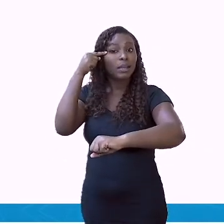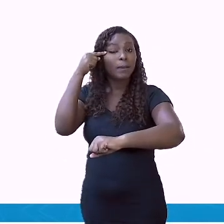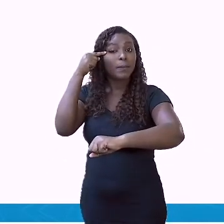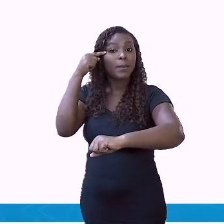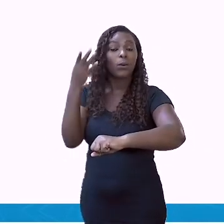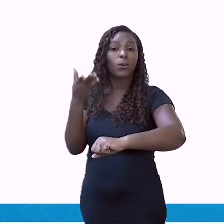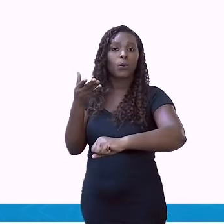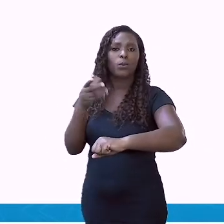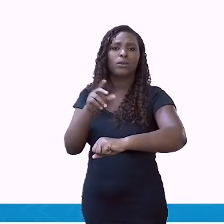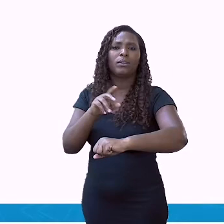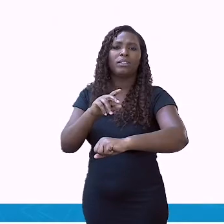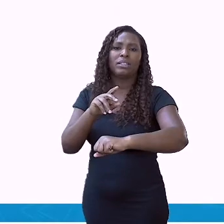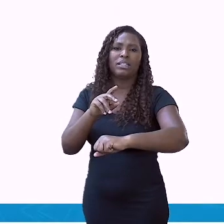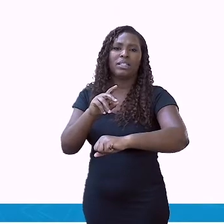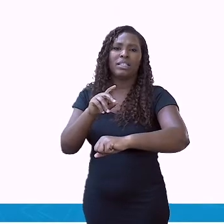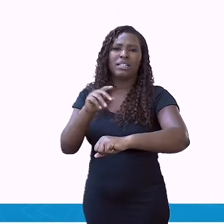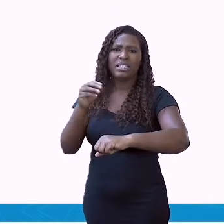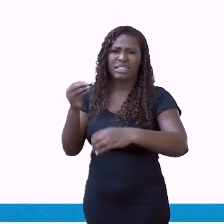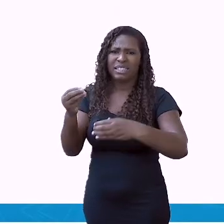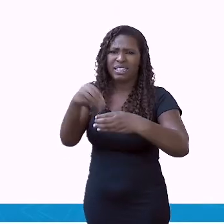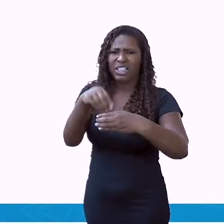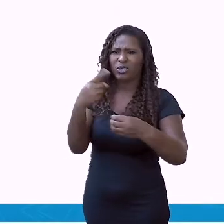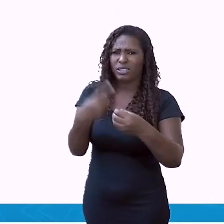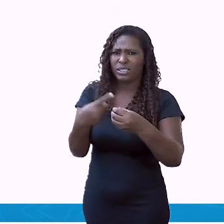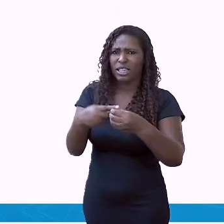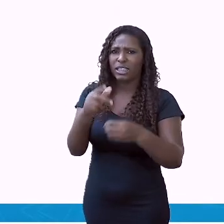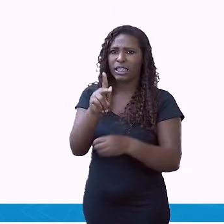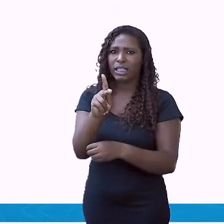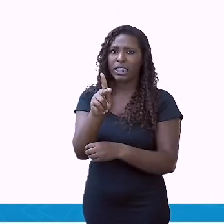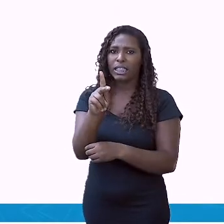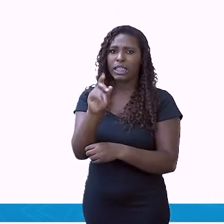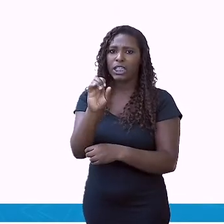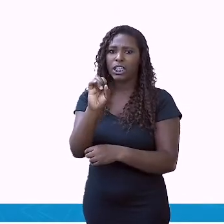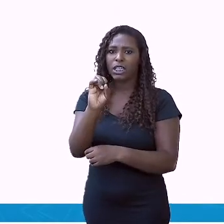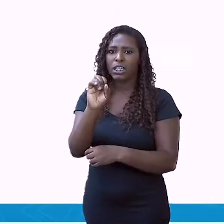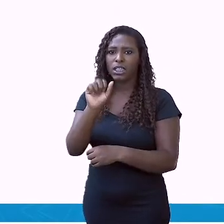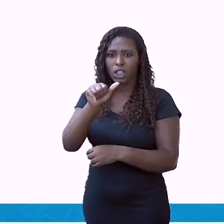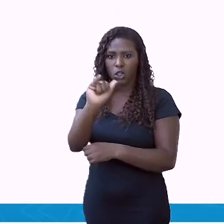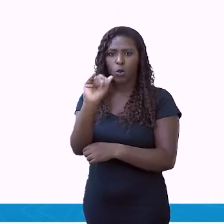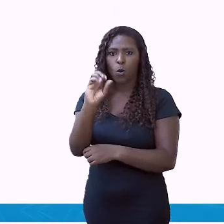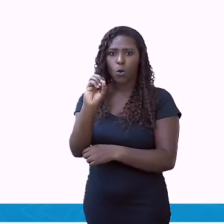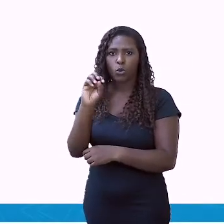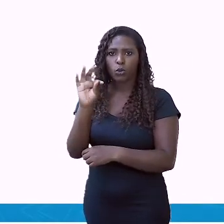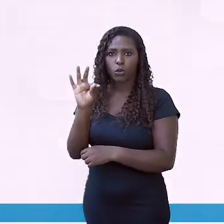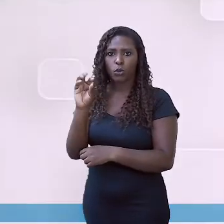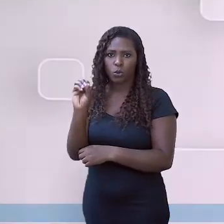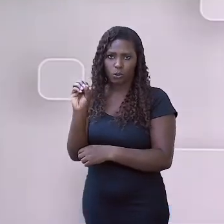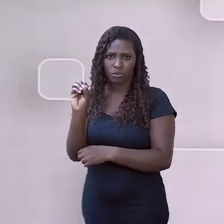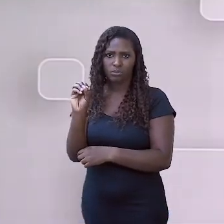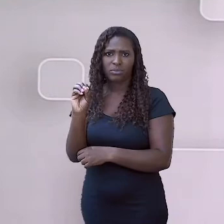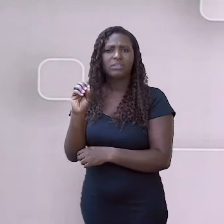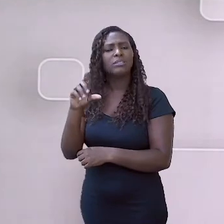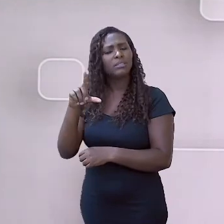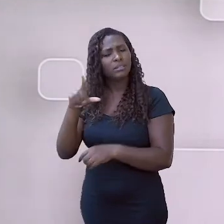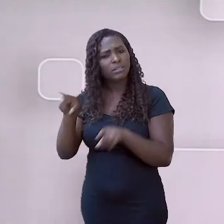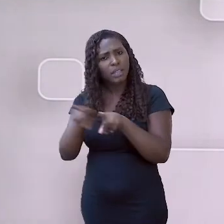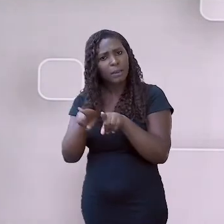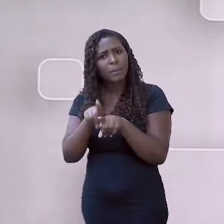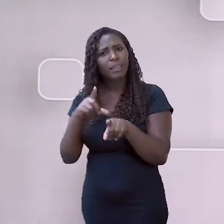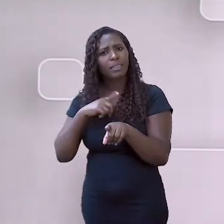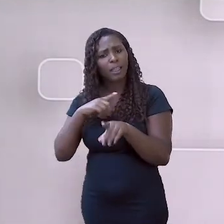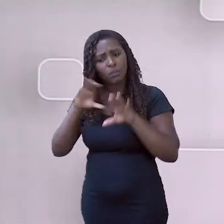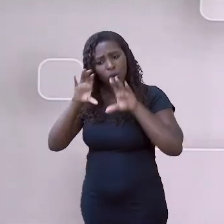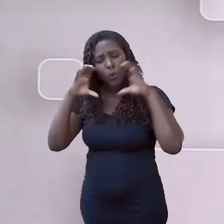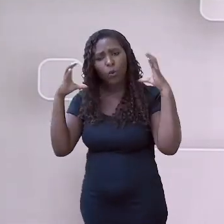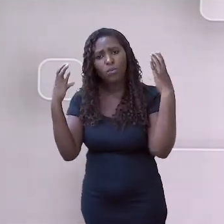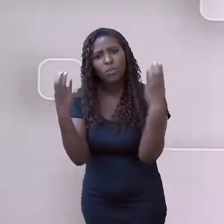2015. Foi de 2016 e a de 2017. Todas elas